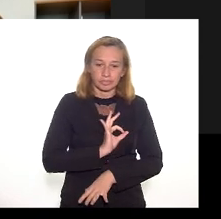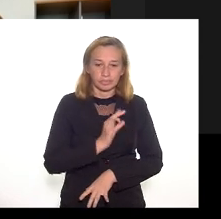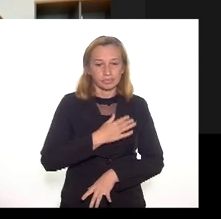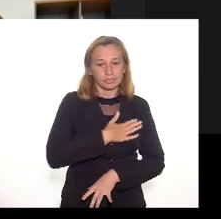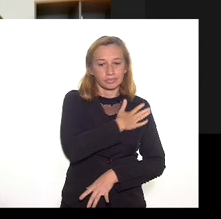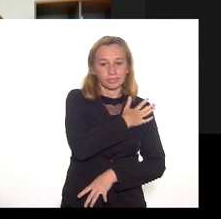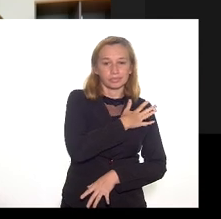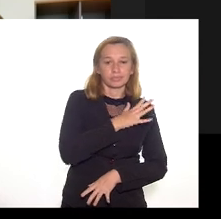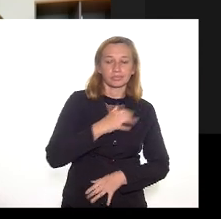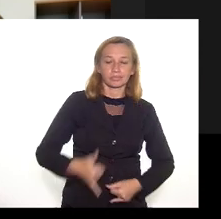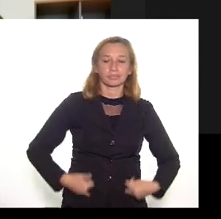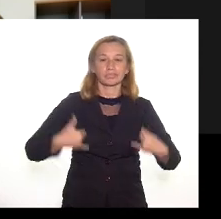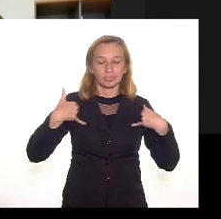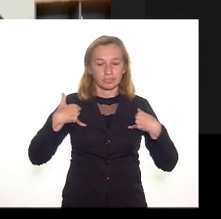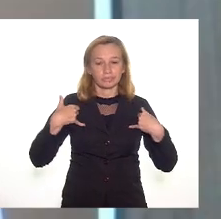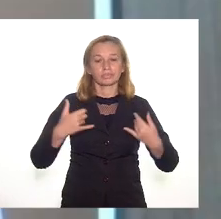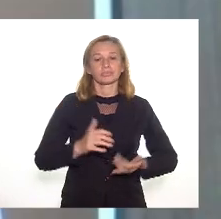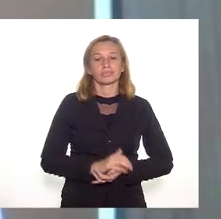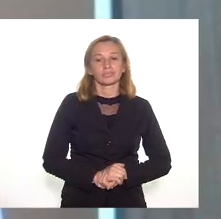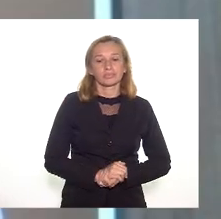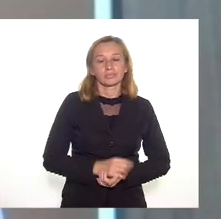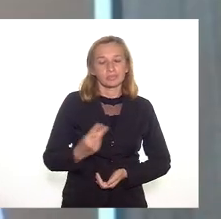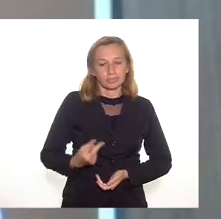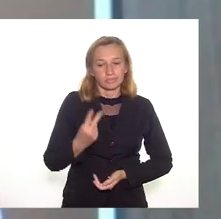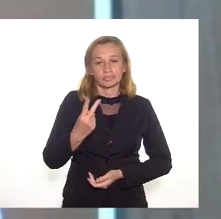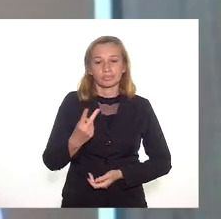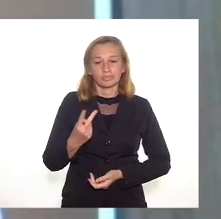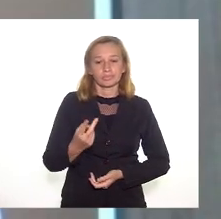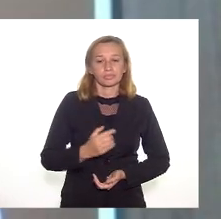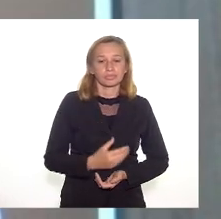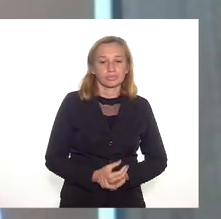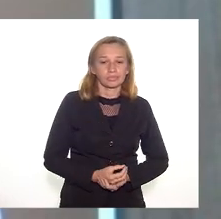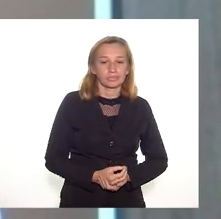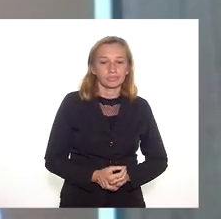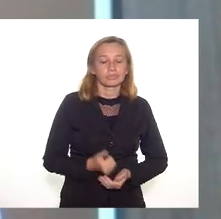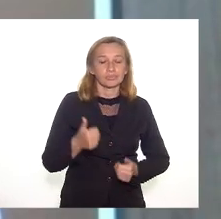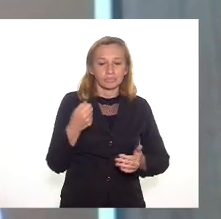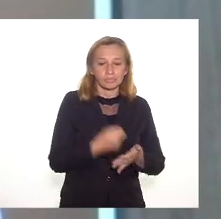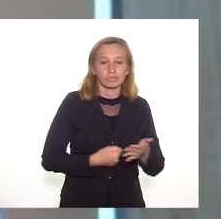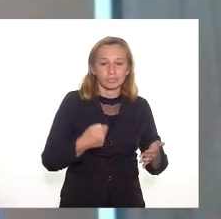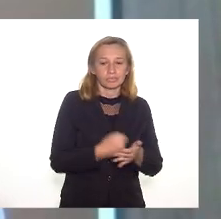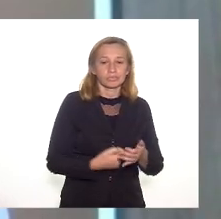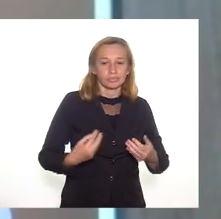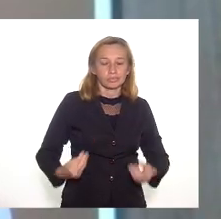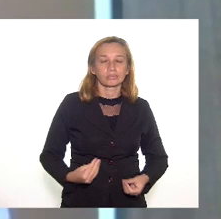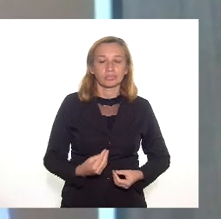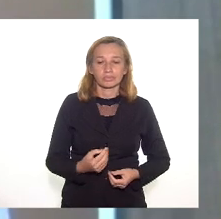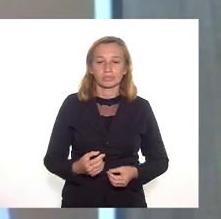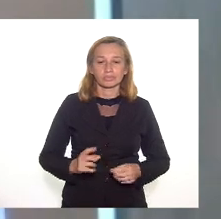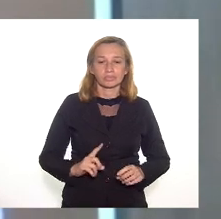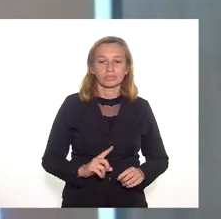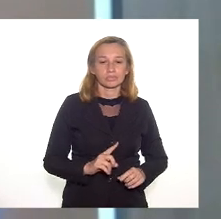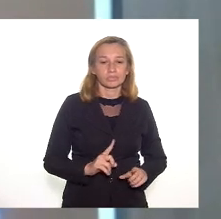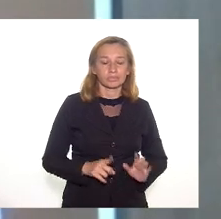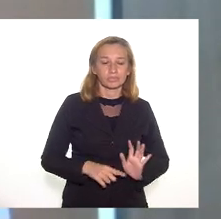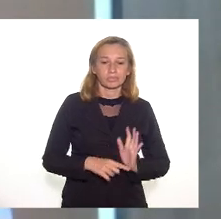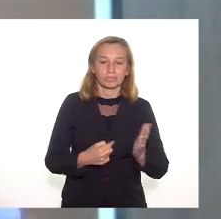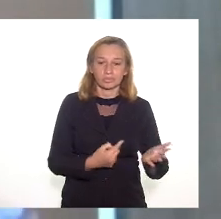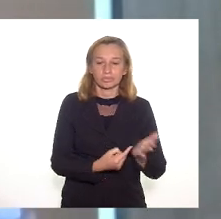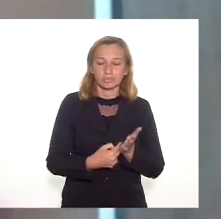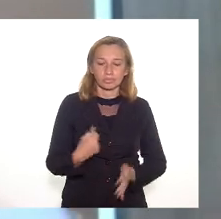esses honrosos valorosos guerreiros que também lutam dando a vida pela nossa vida